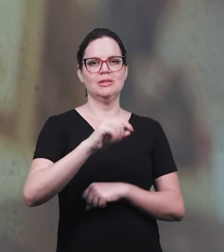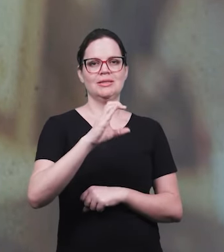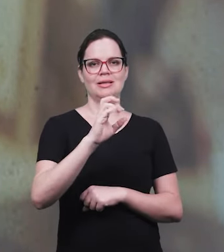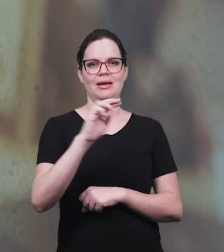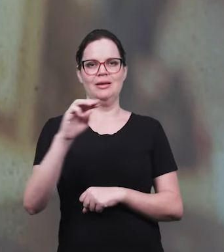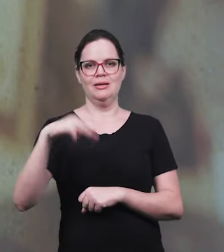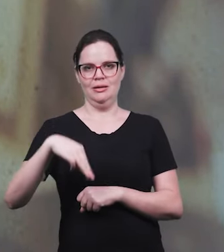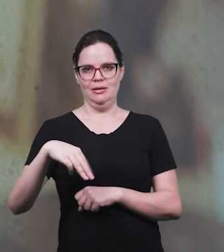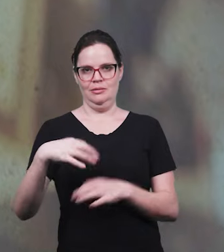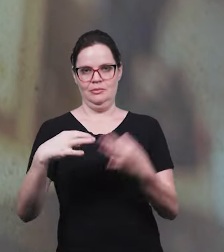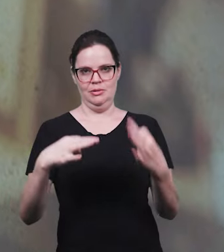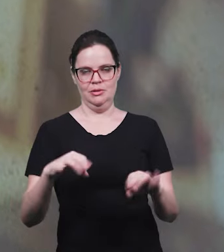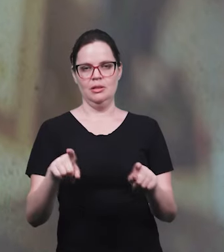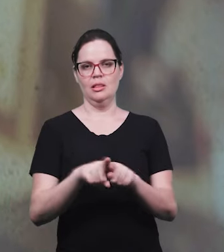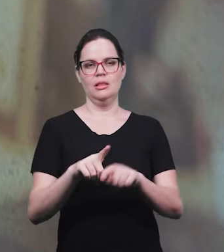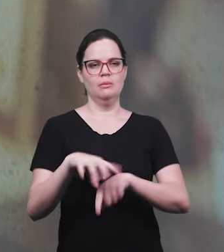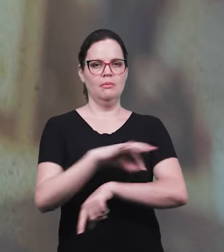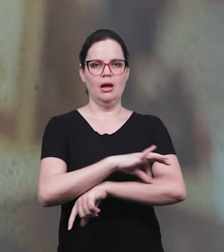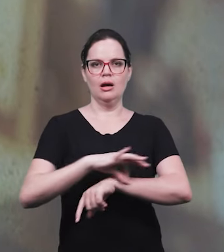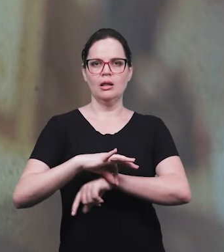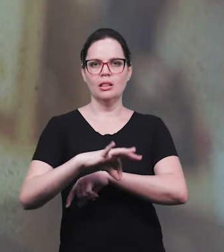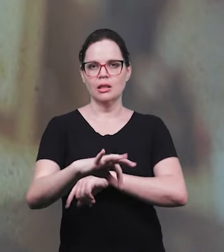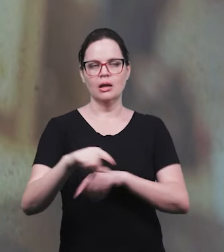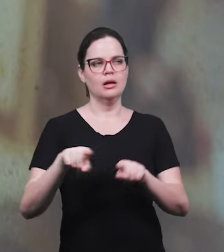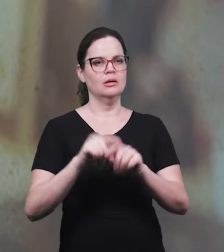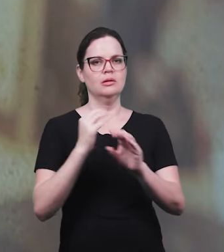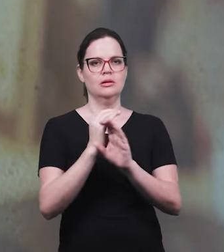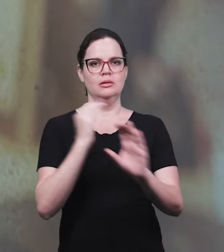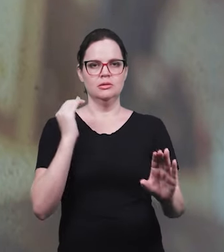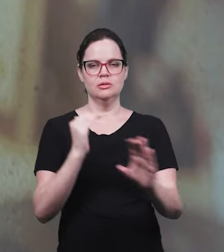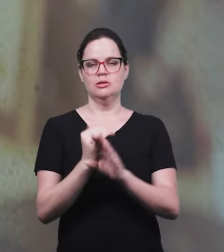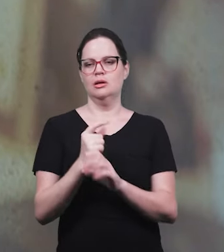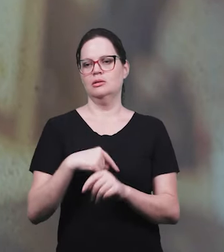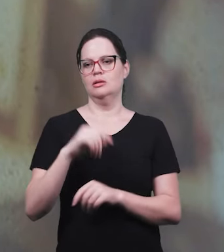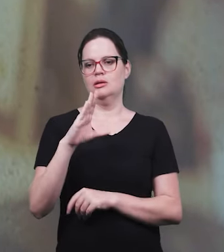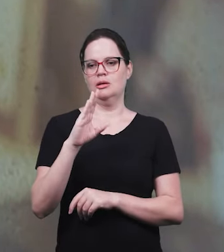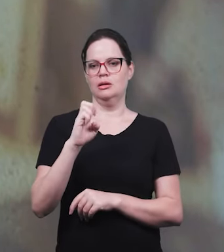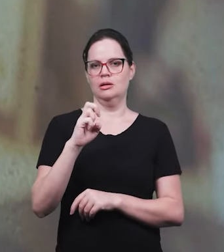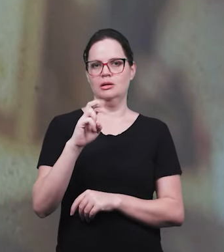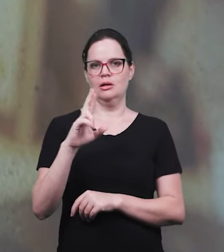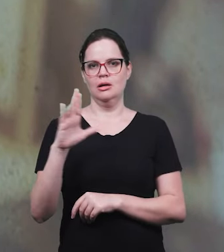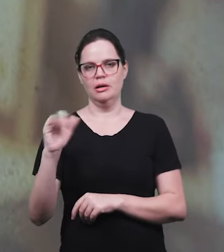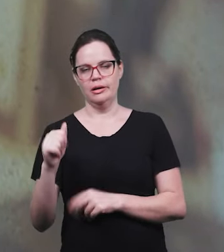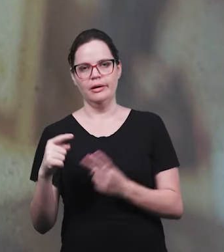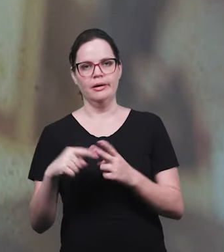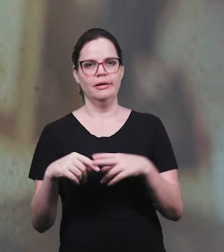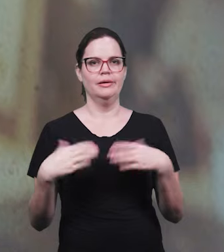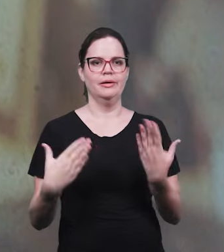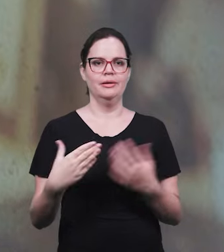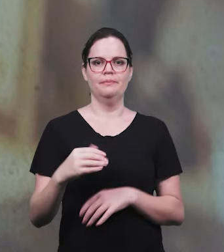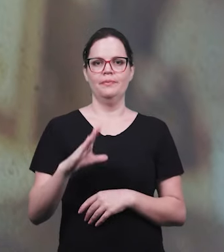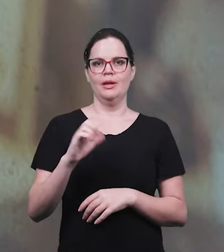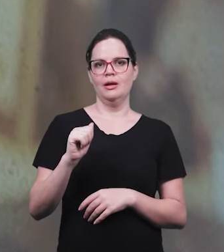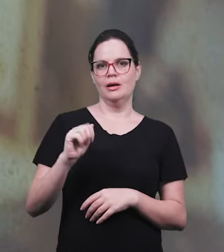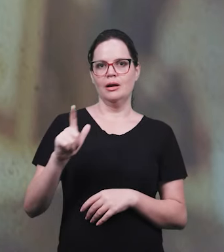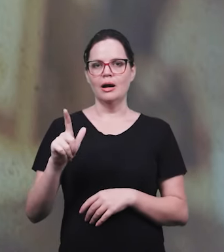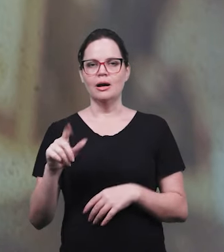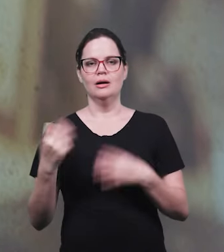Nós pegamos da mesma forma o arquiteto, o engenheiro, ele vai ter o CREA ou vai ter o CALM. Então ele está ligado ao